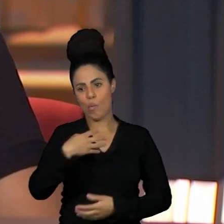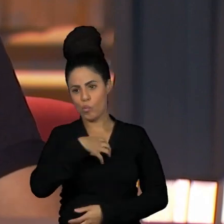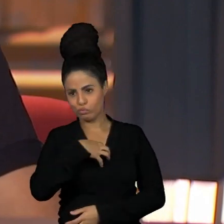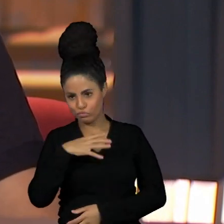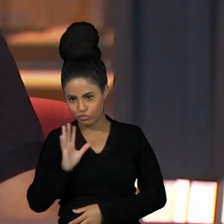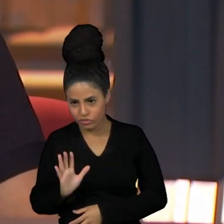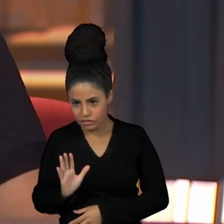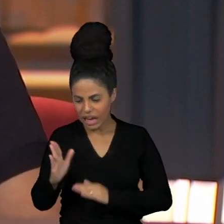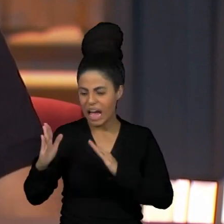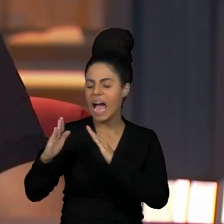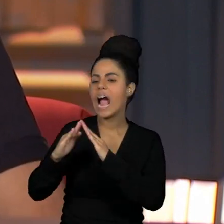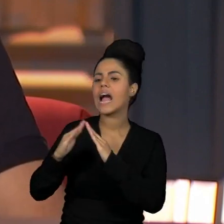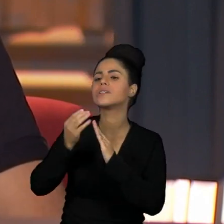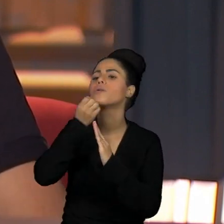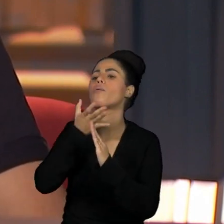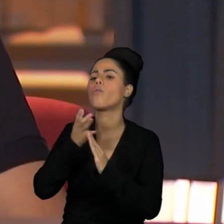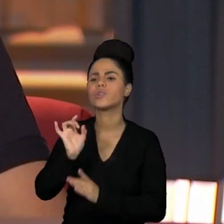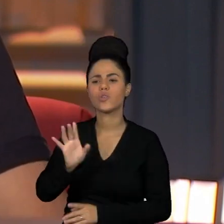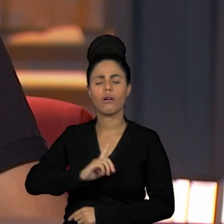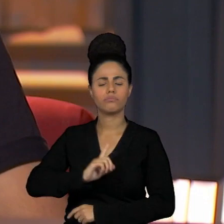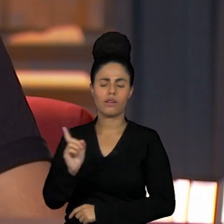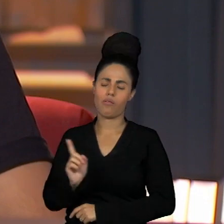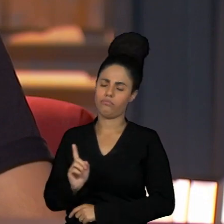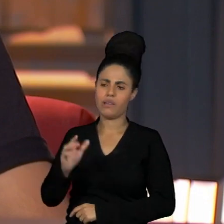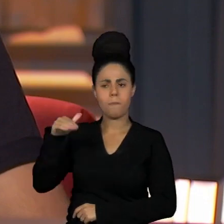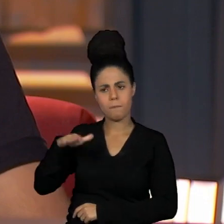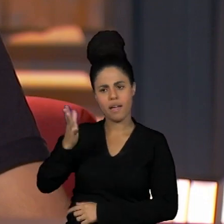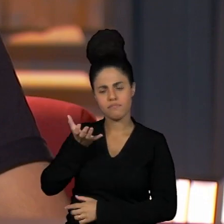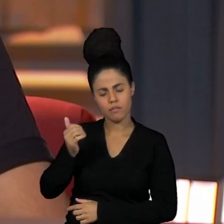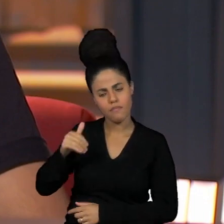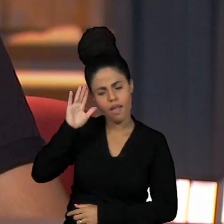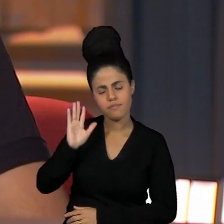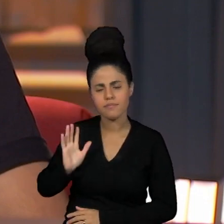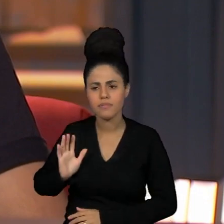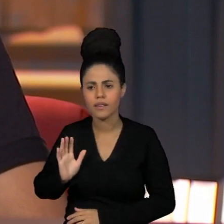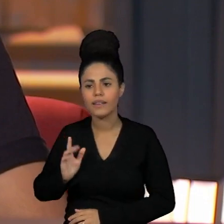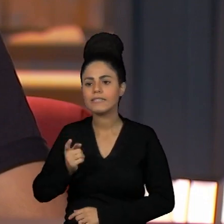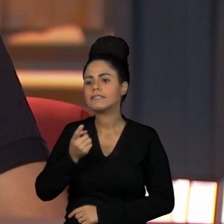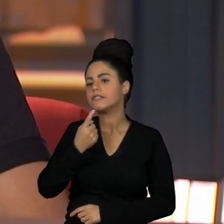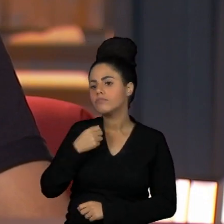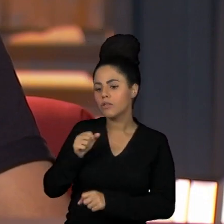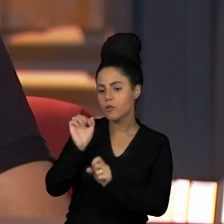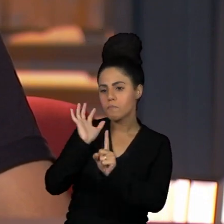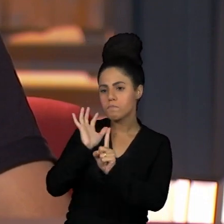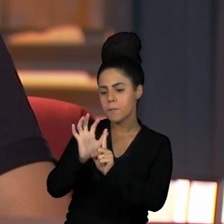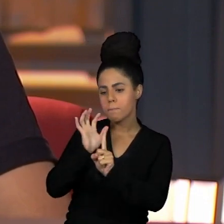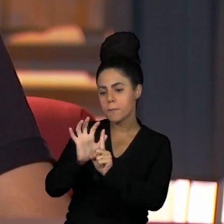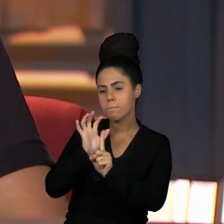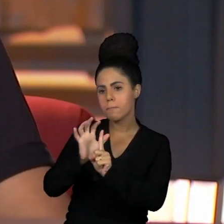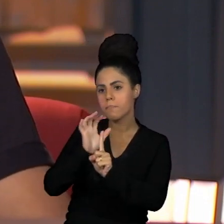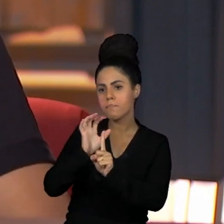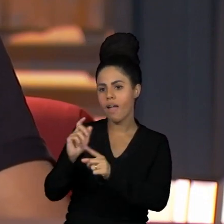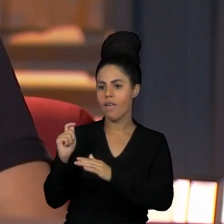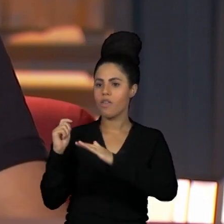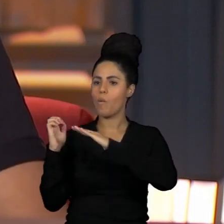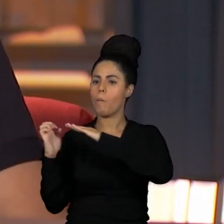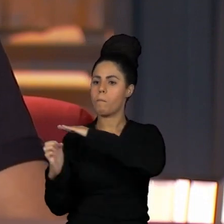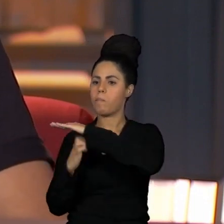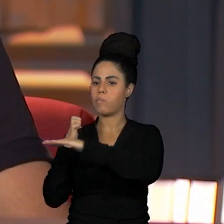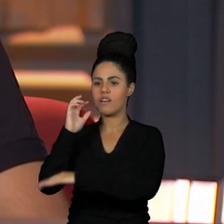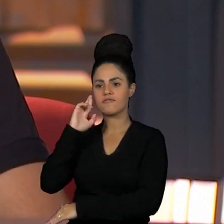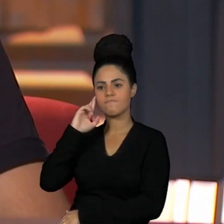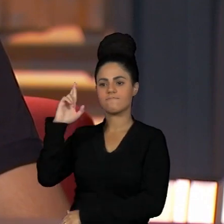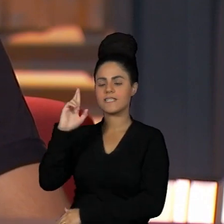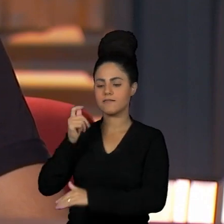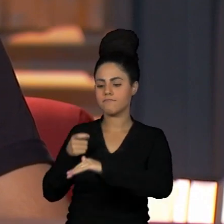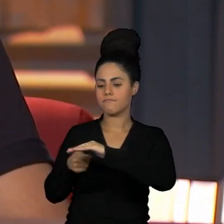ter uma casa boa. E, por exemplo, quando eu falo como influenciador, como empresário, né, que hoje Favelado Investidor é